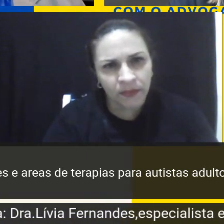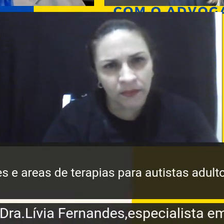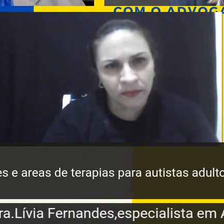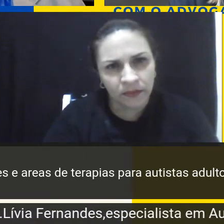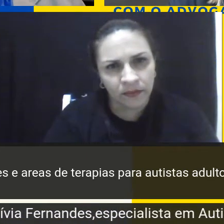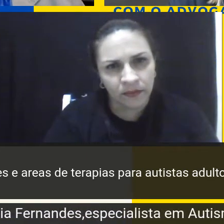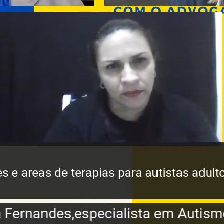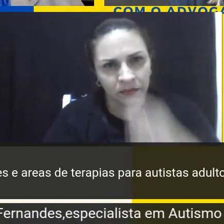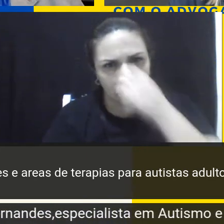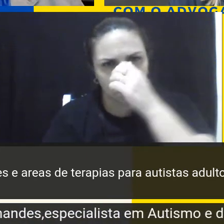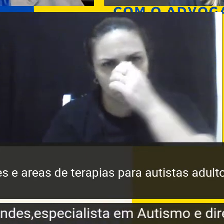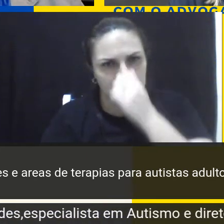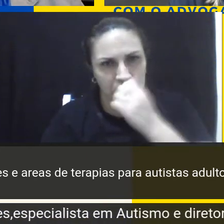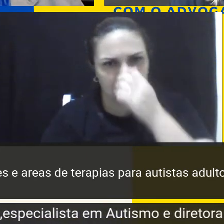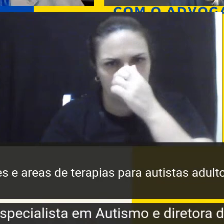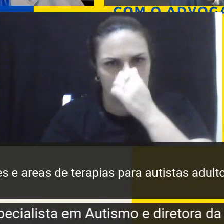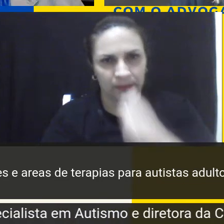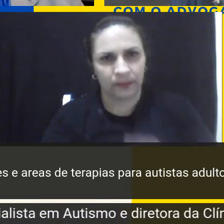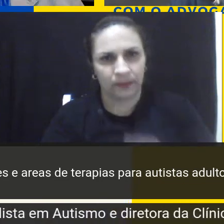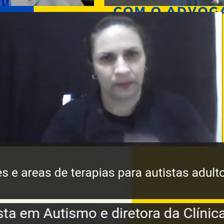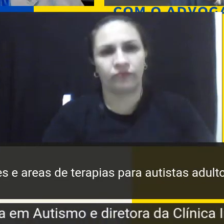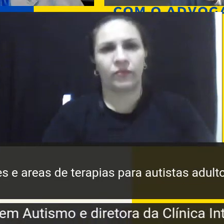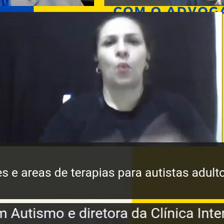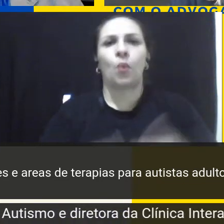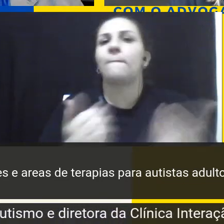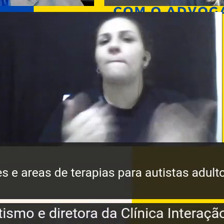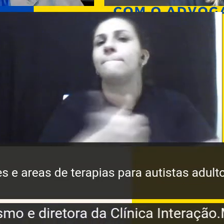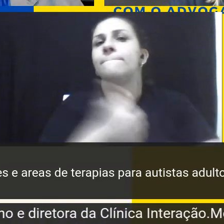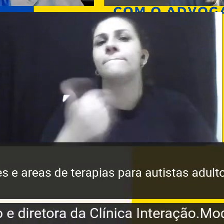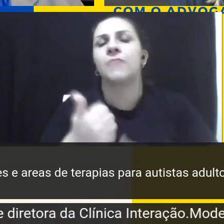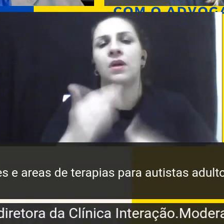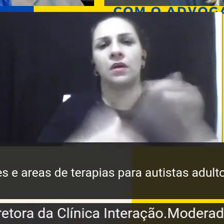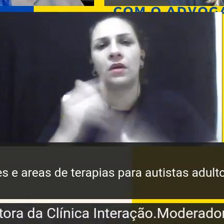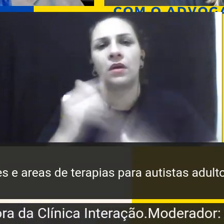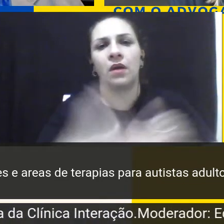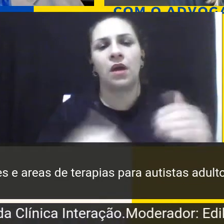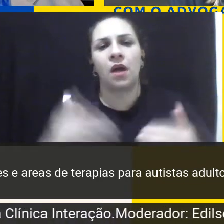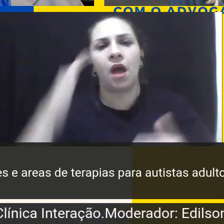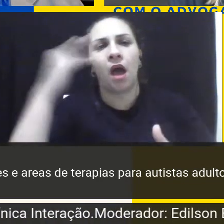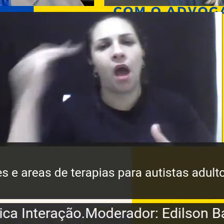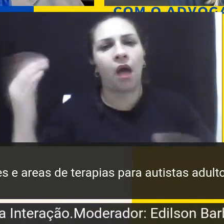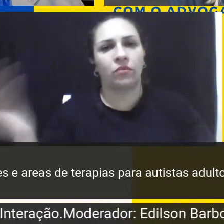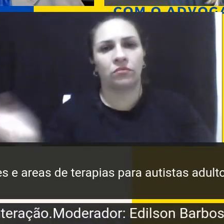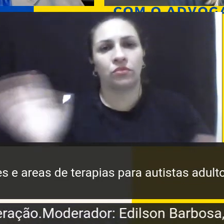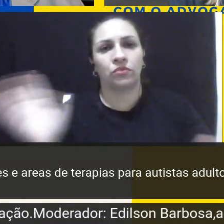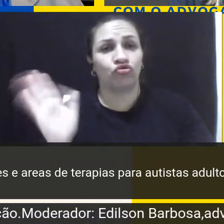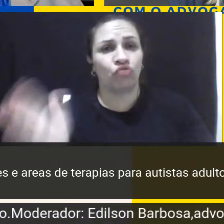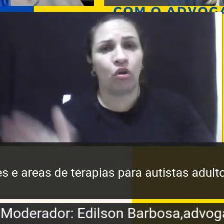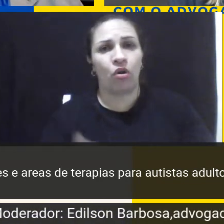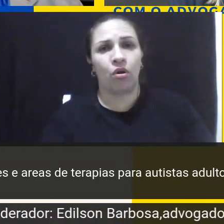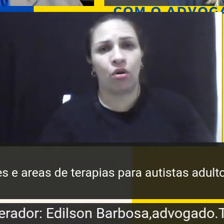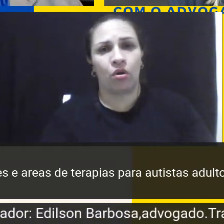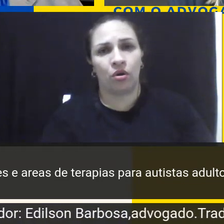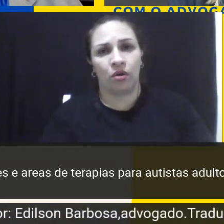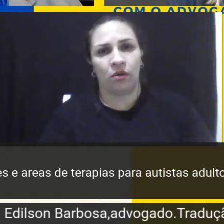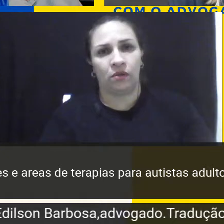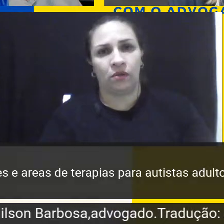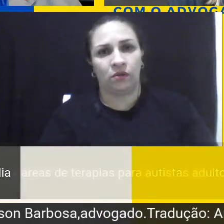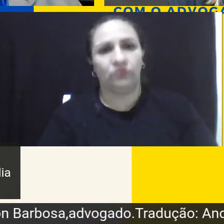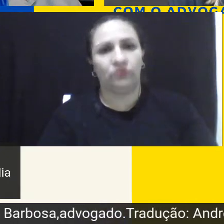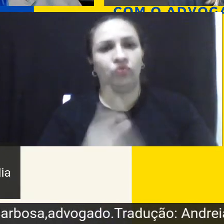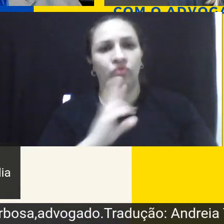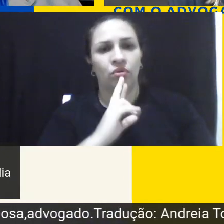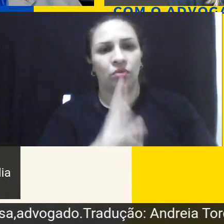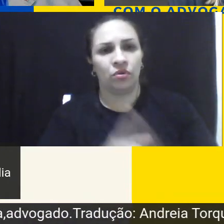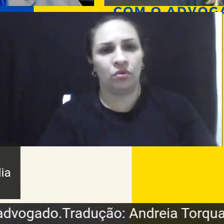as melhores opções e áreas de terapias para autistas adultos? A gente respondeu já